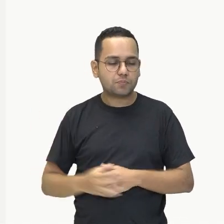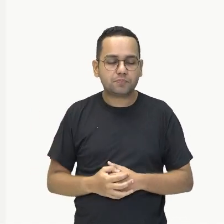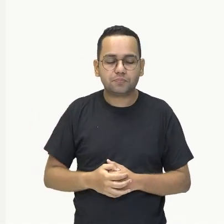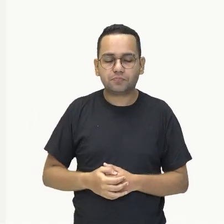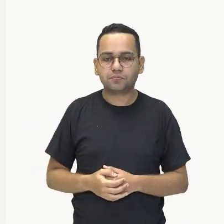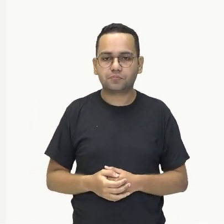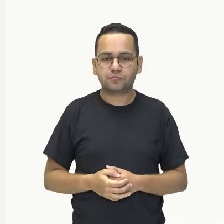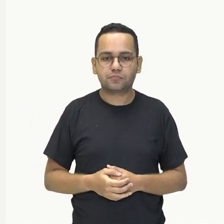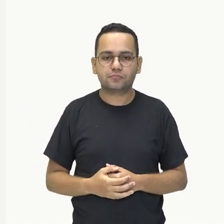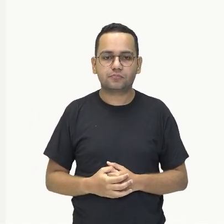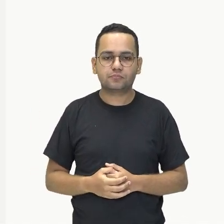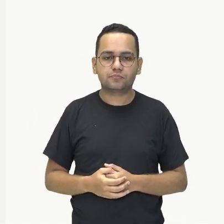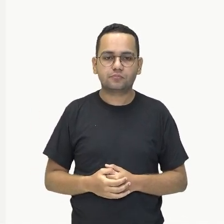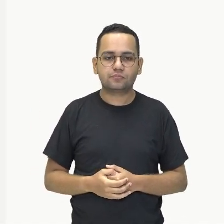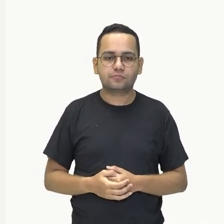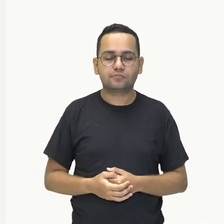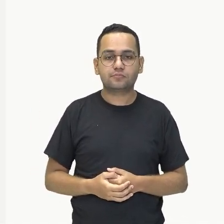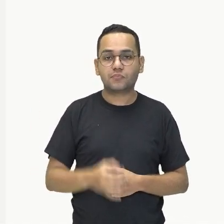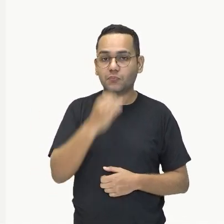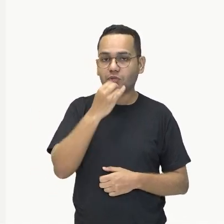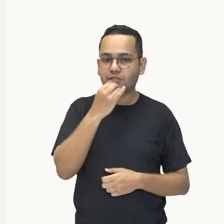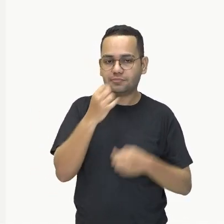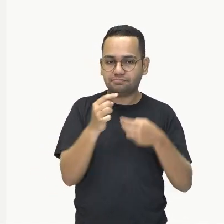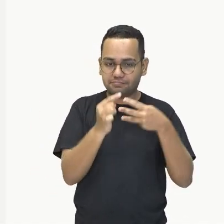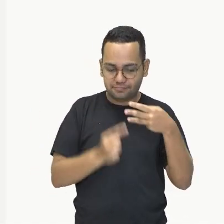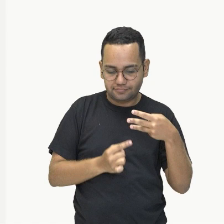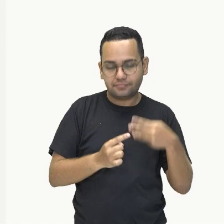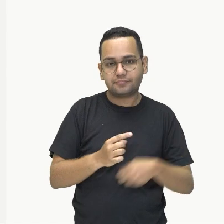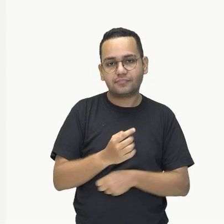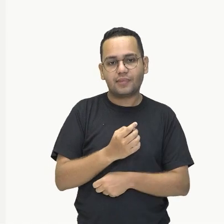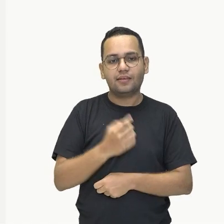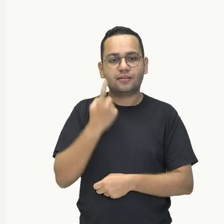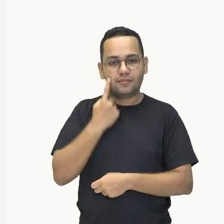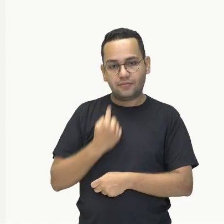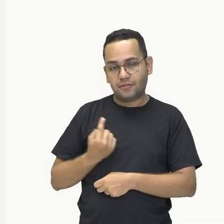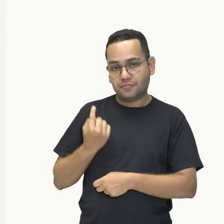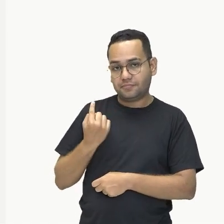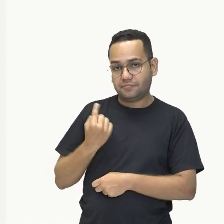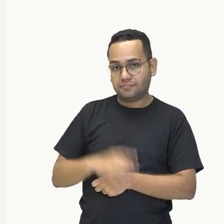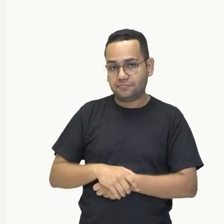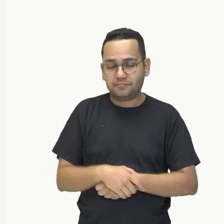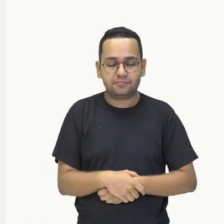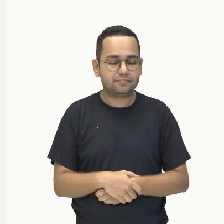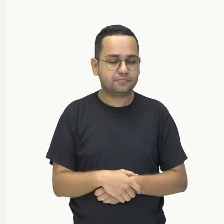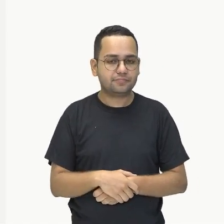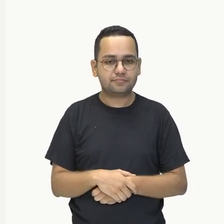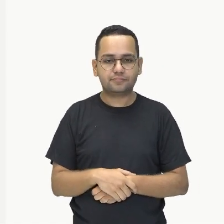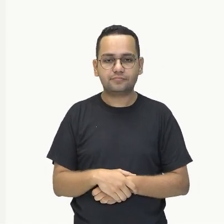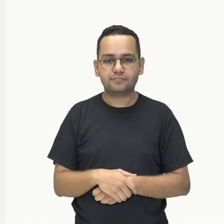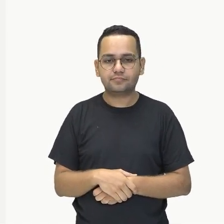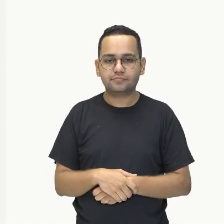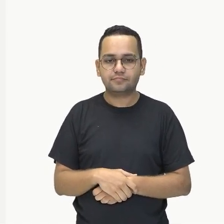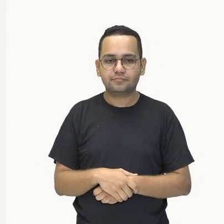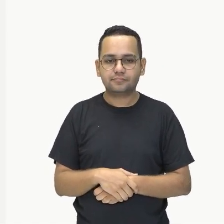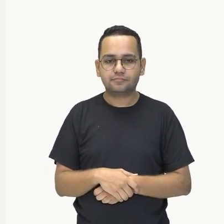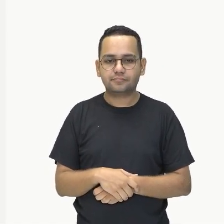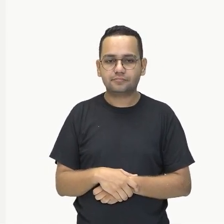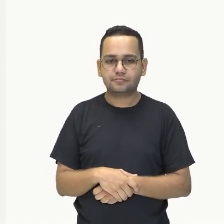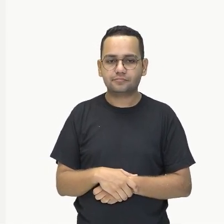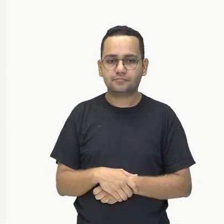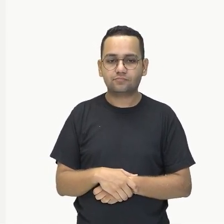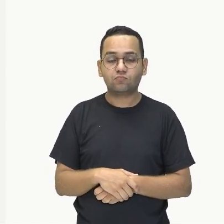nós temos 2 monômios compondo o nosso polinômio, tá? Ou seja, 2